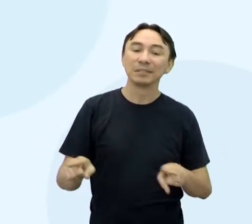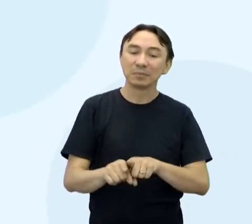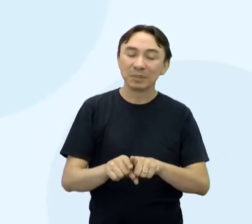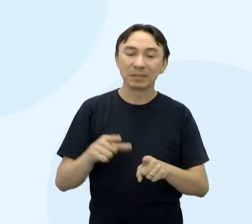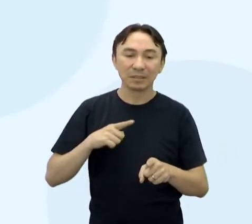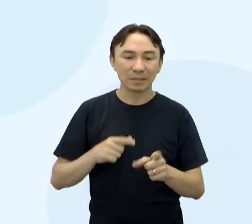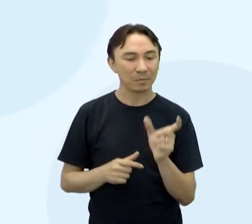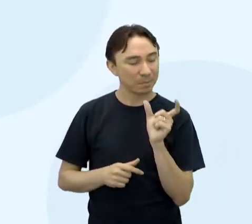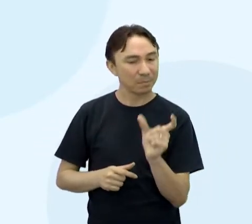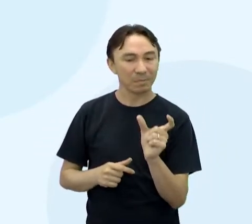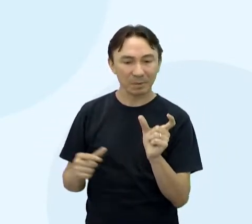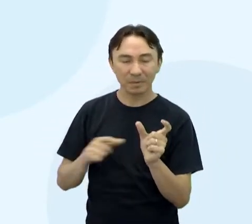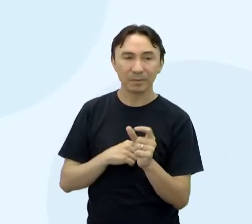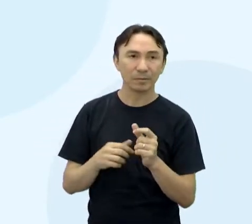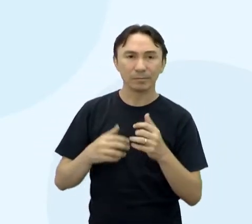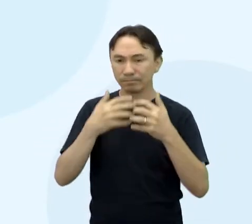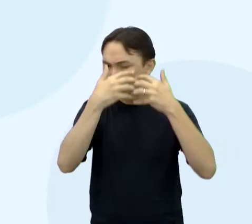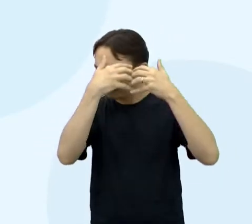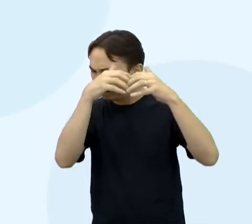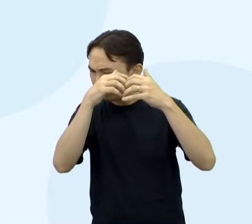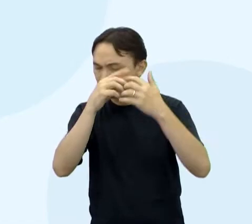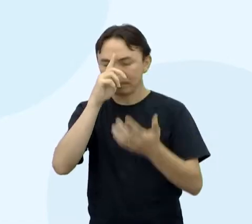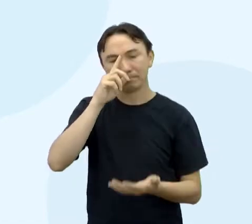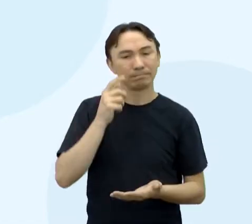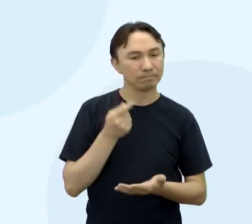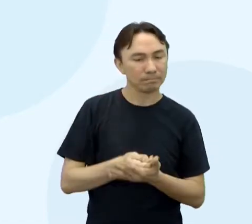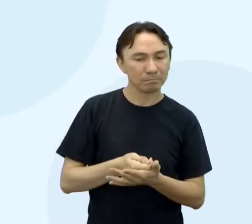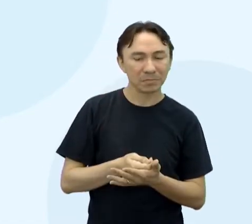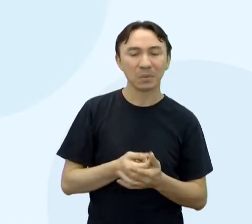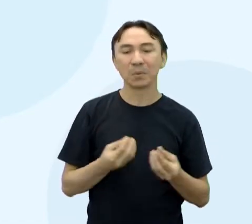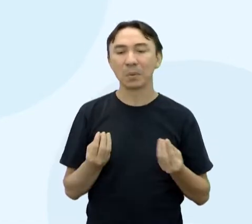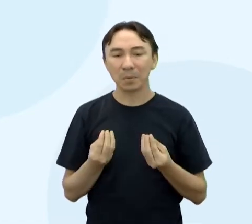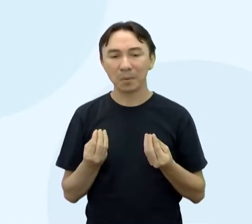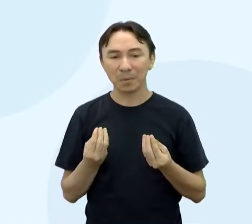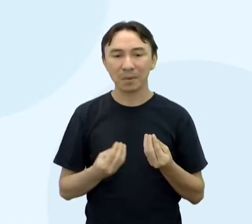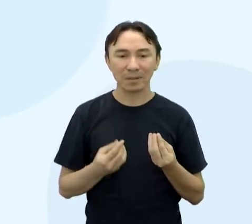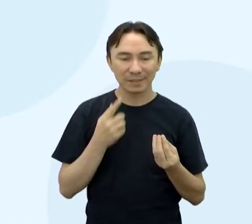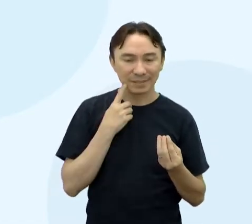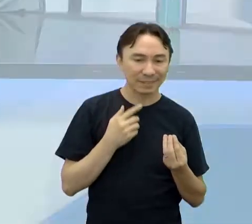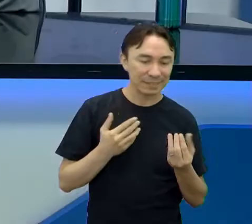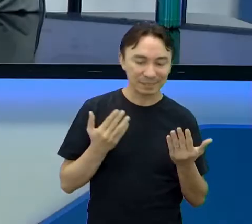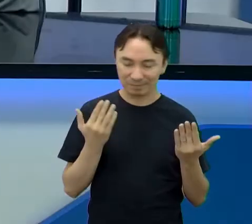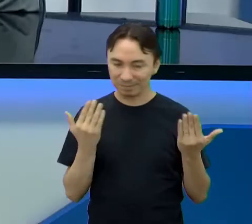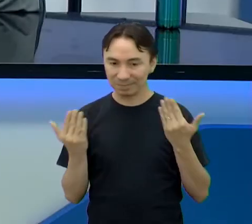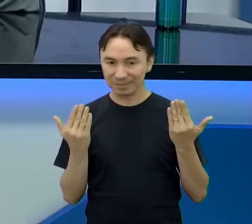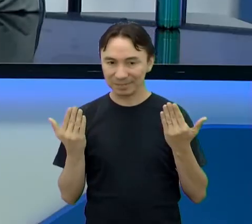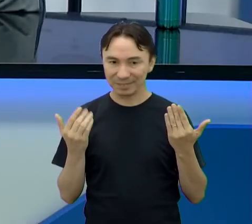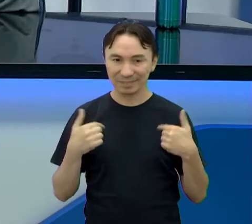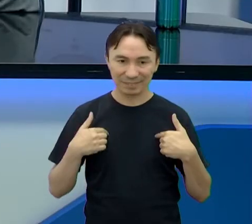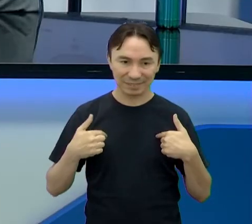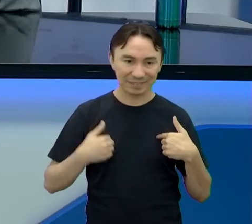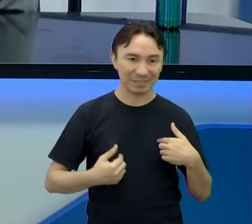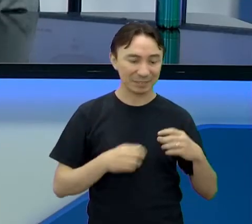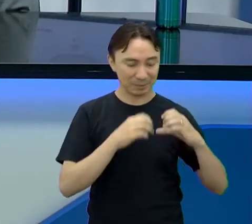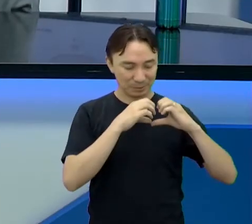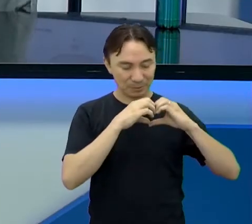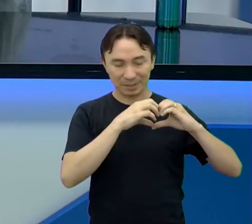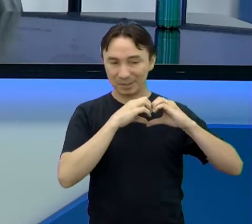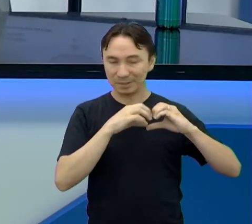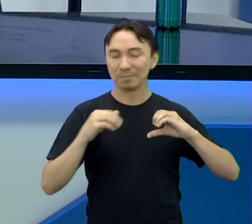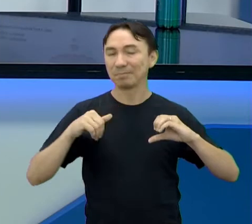Isso. Conciliar os dois. É complicado. Qual que predomina? Eu sou mais coração. Você é mais